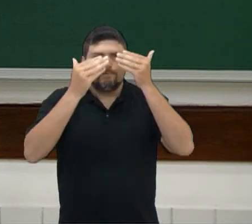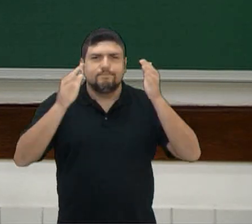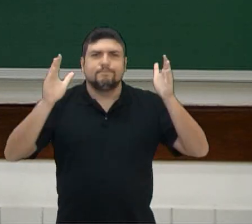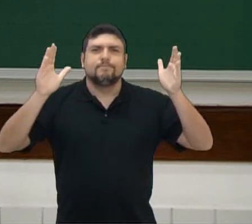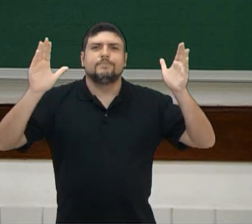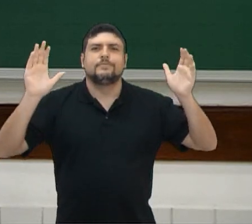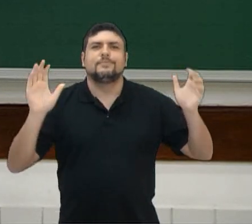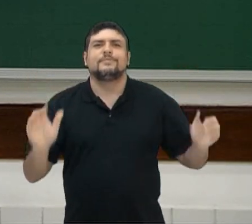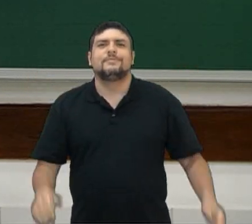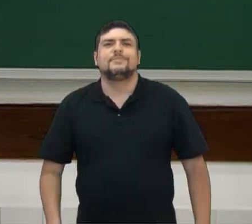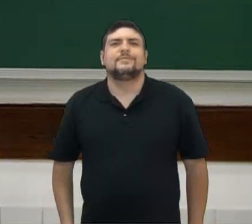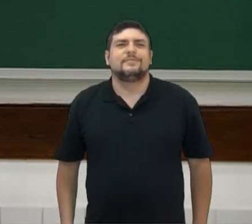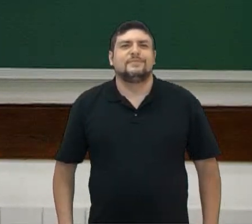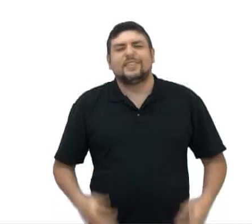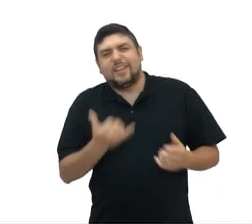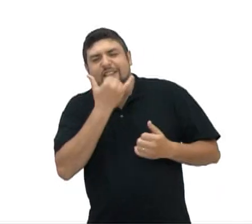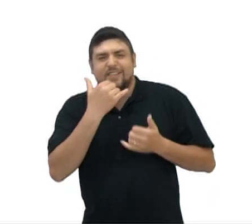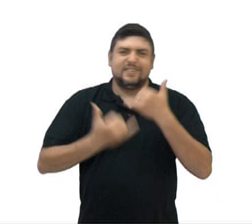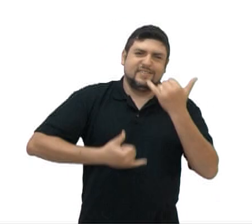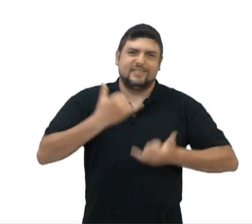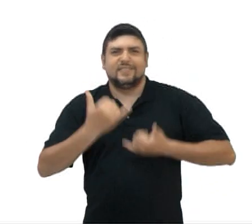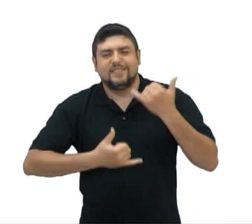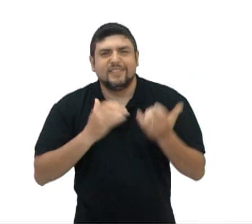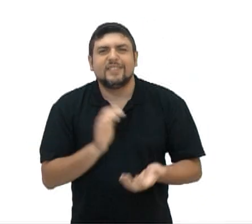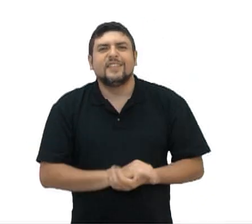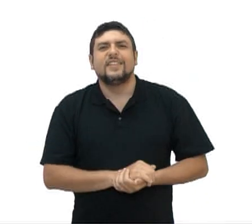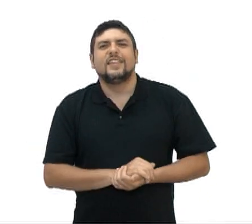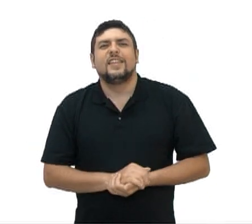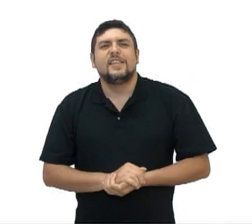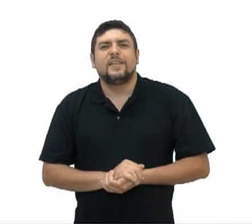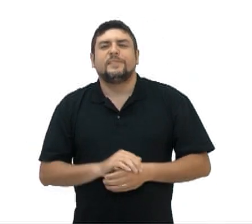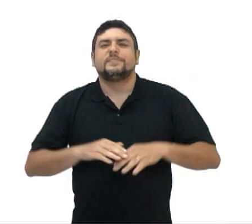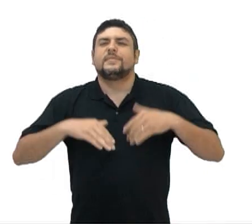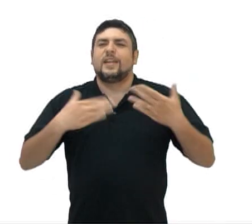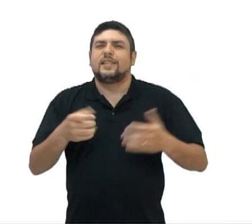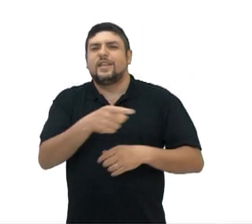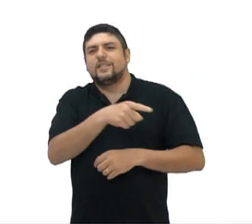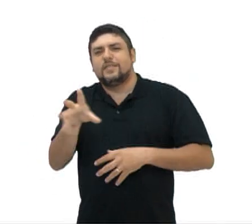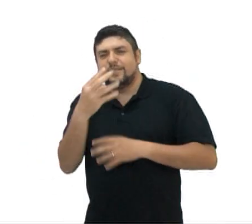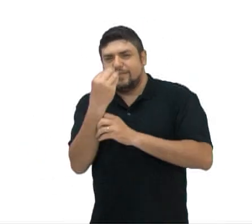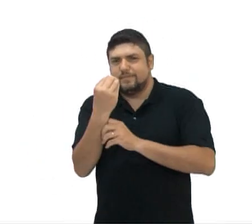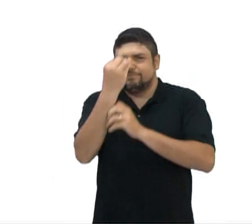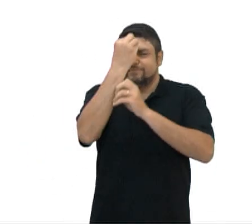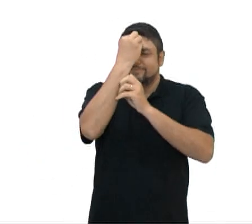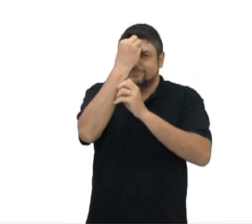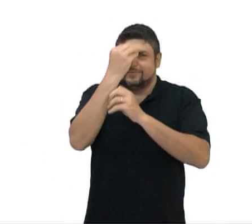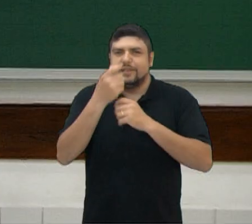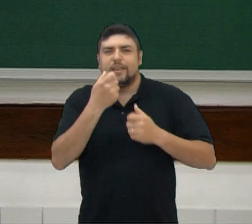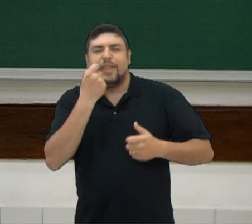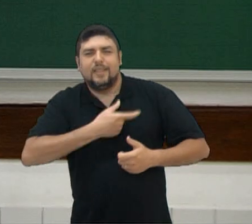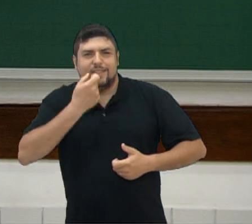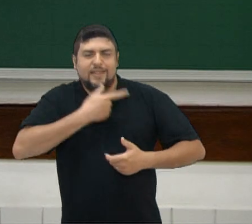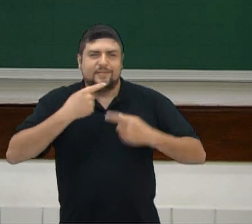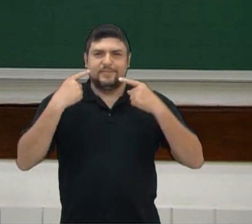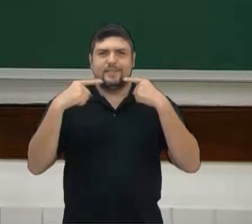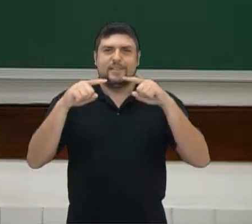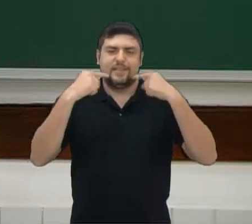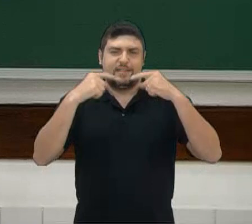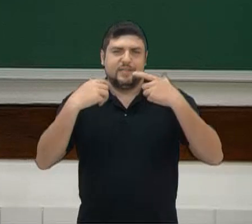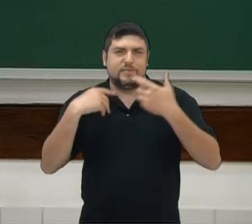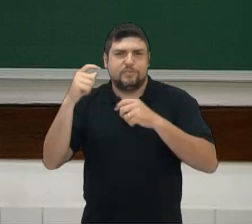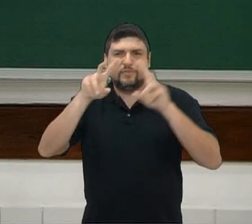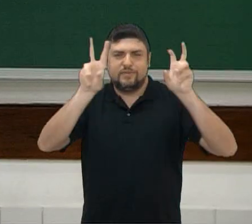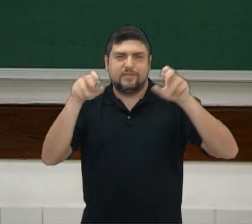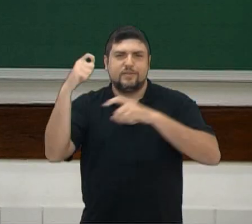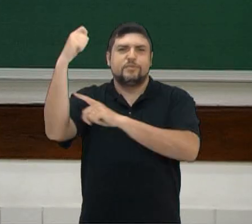bye. Bobagem, gente. Tá, continuando aqui. Pra vocês não esquecerem, então, essa paródiazinha da música O Sol, do Victor Clay,